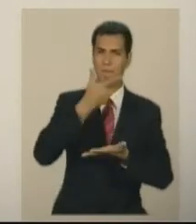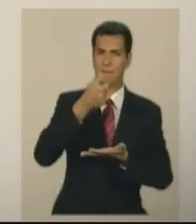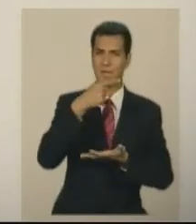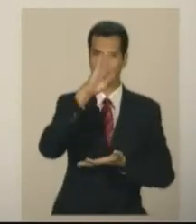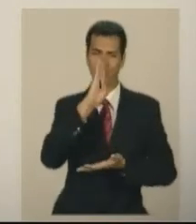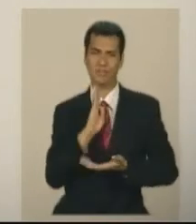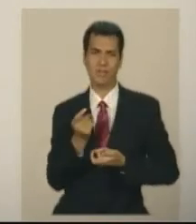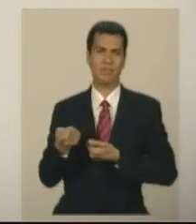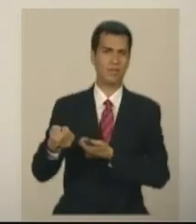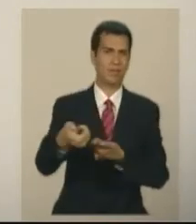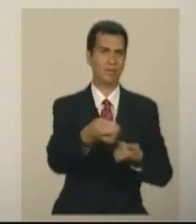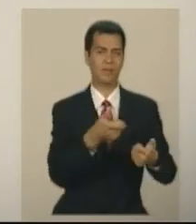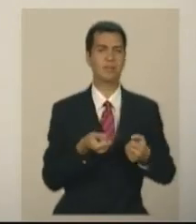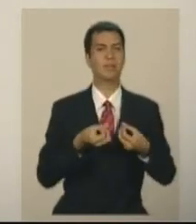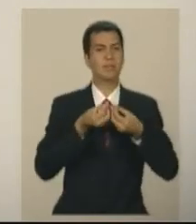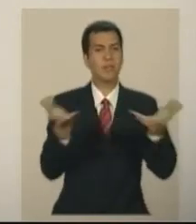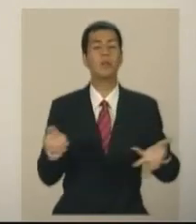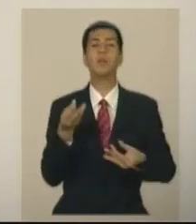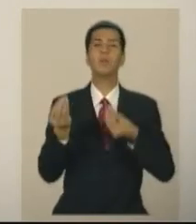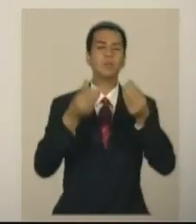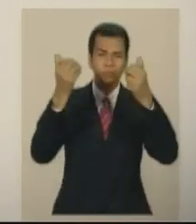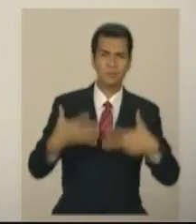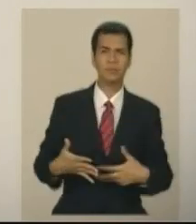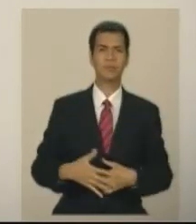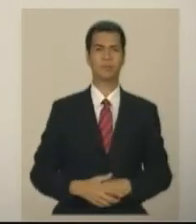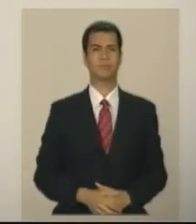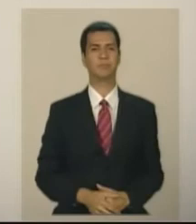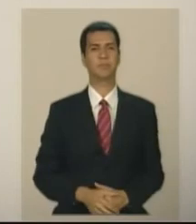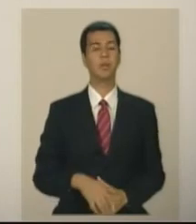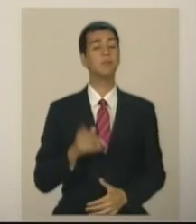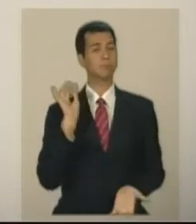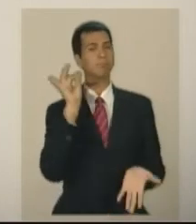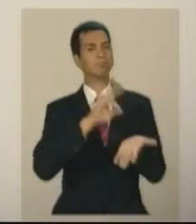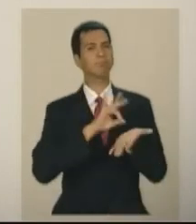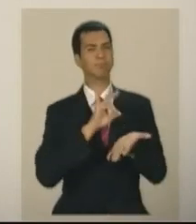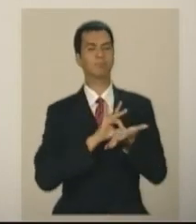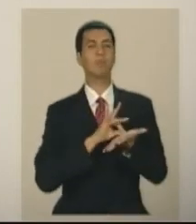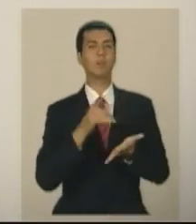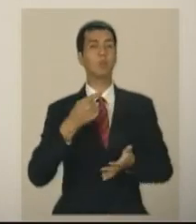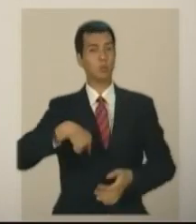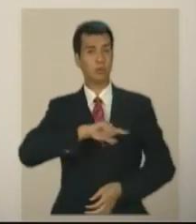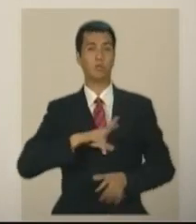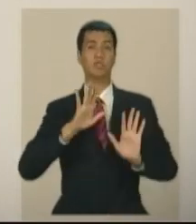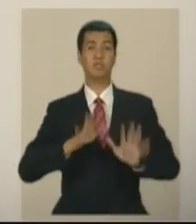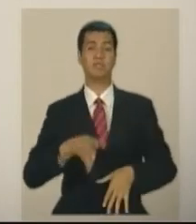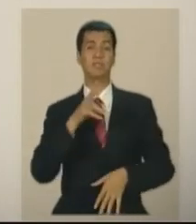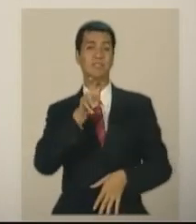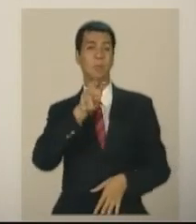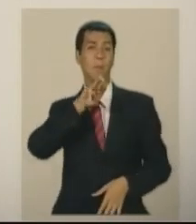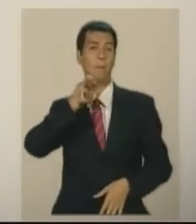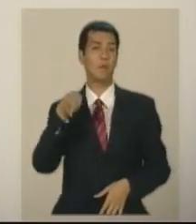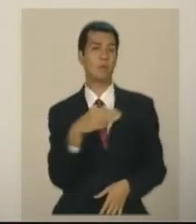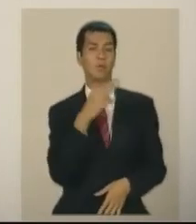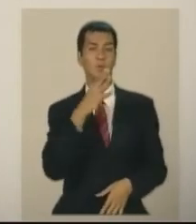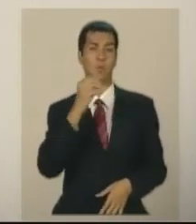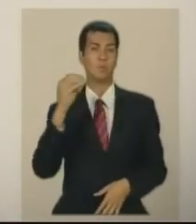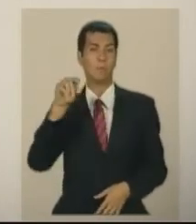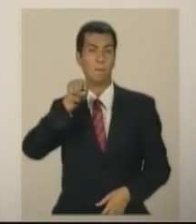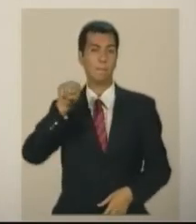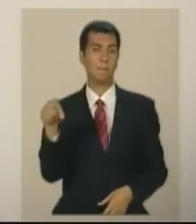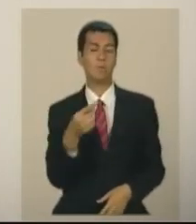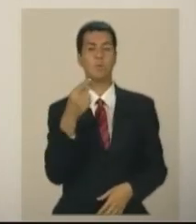nós já distribuímos 5400000 medicamentos em 20 mil farmácias